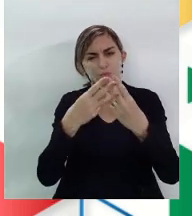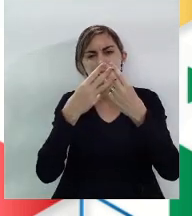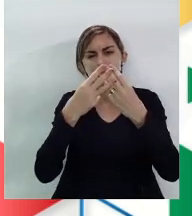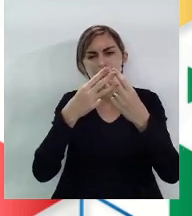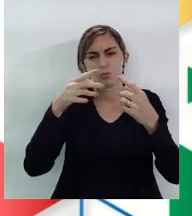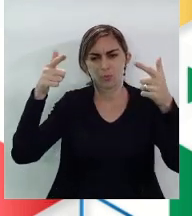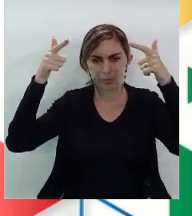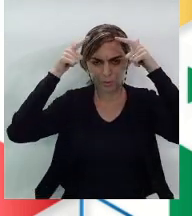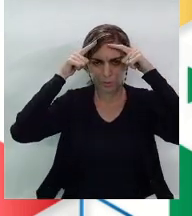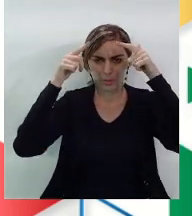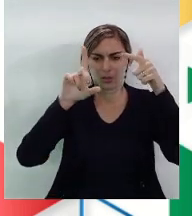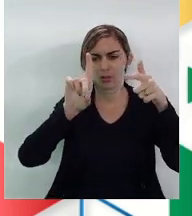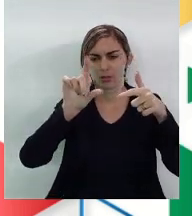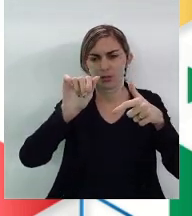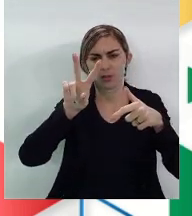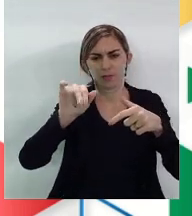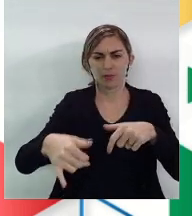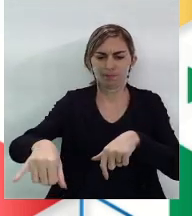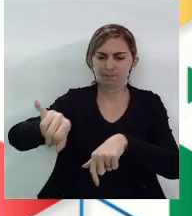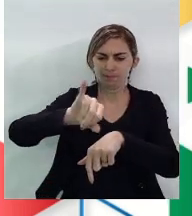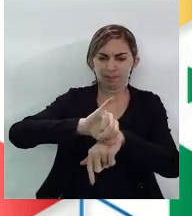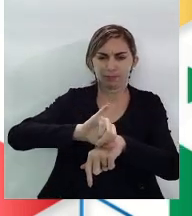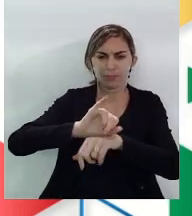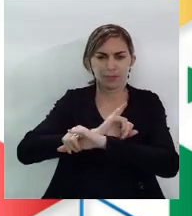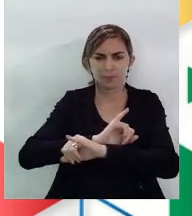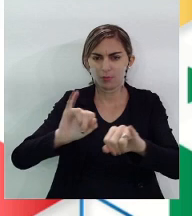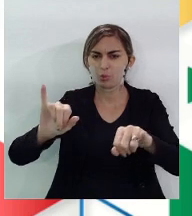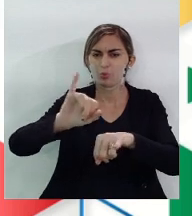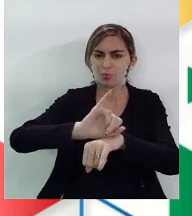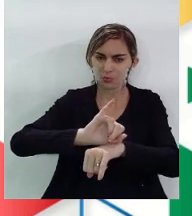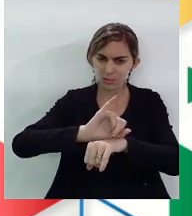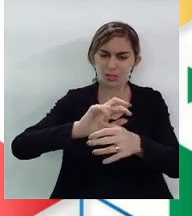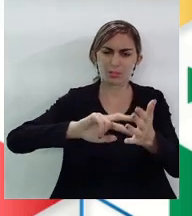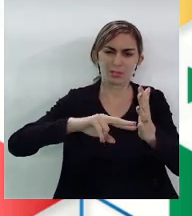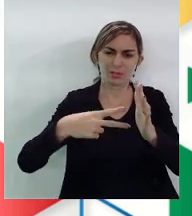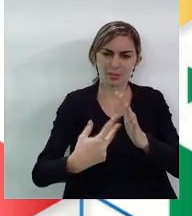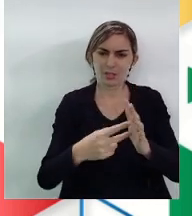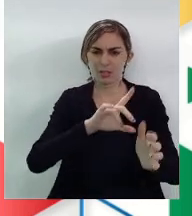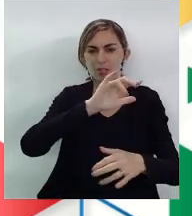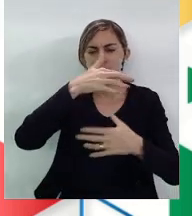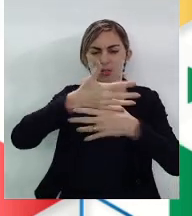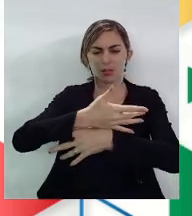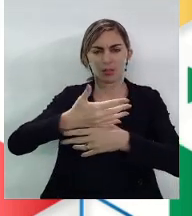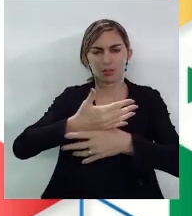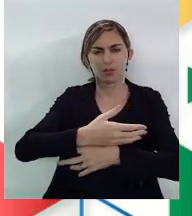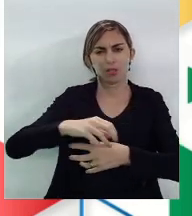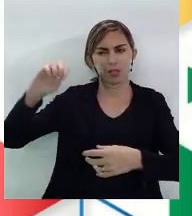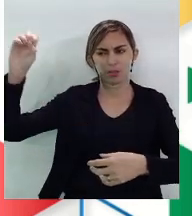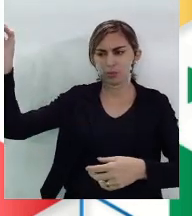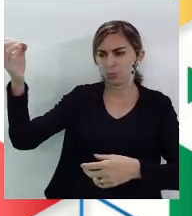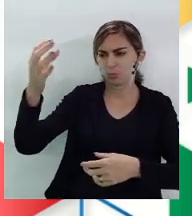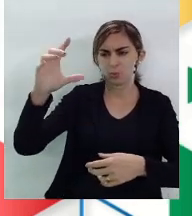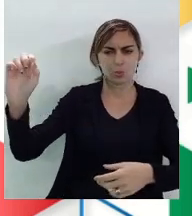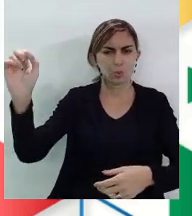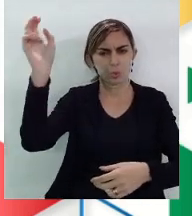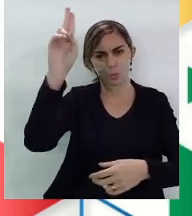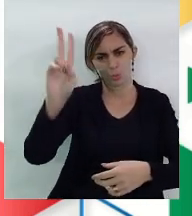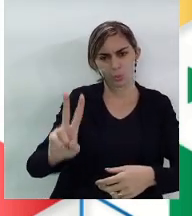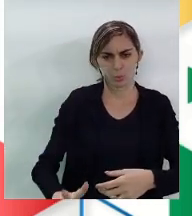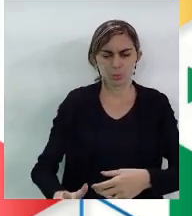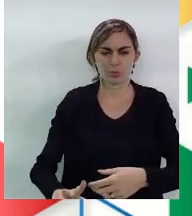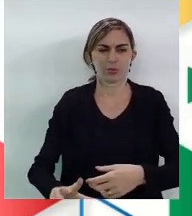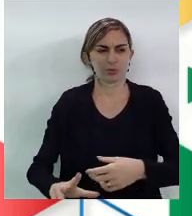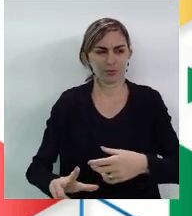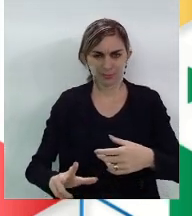como a sua capital, certo? Então aqui, Jerusalém significa cidade da luz. Jerusalém